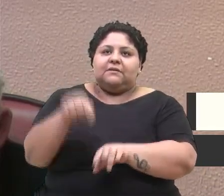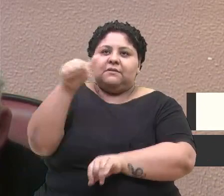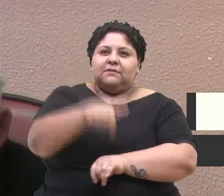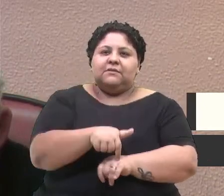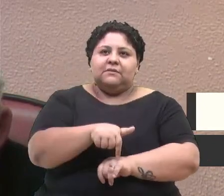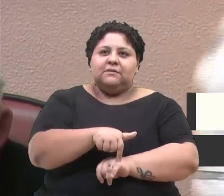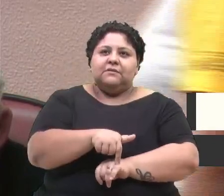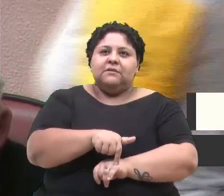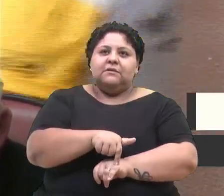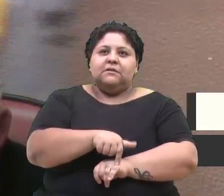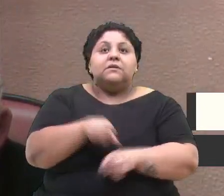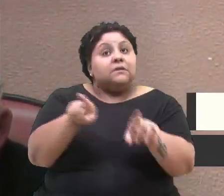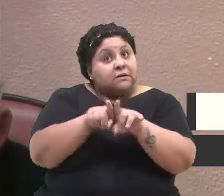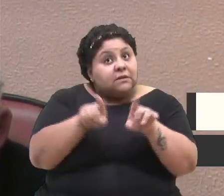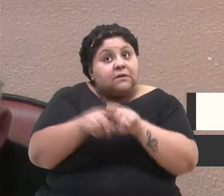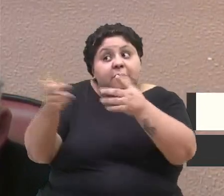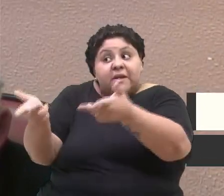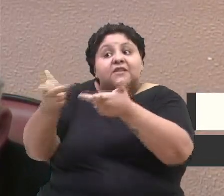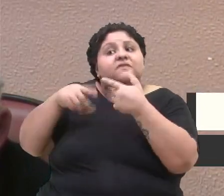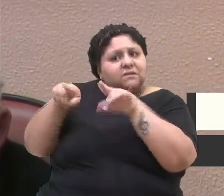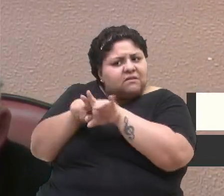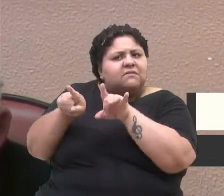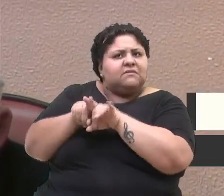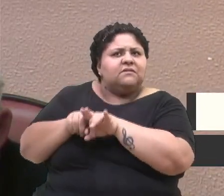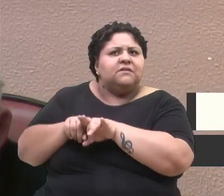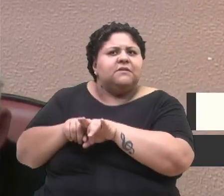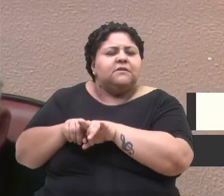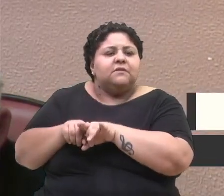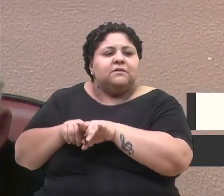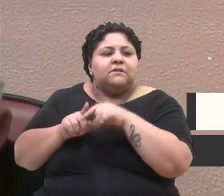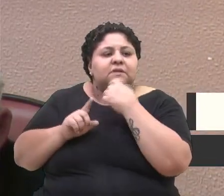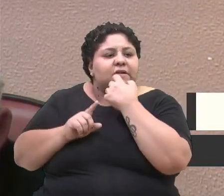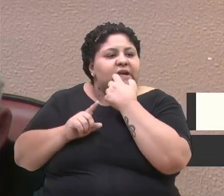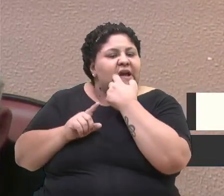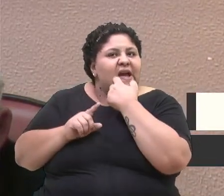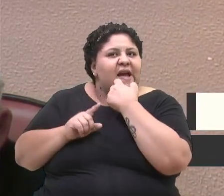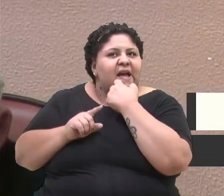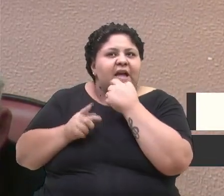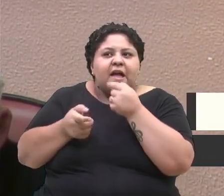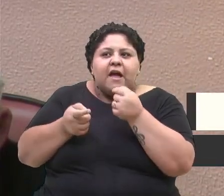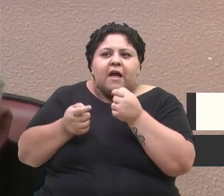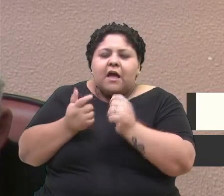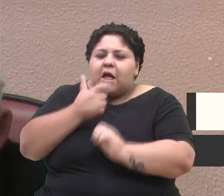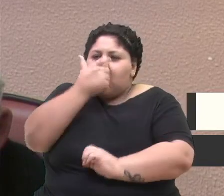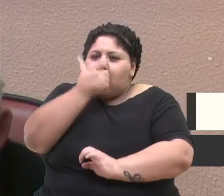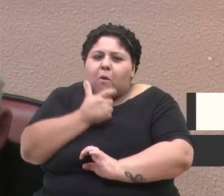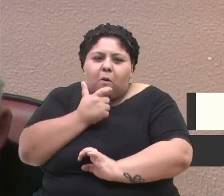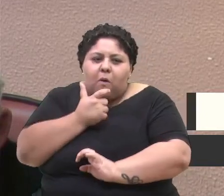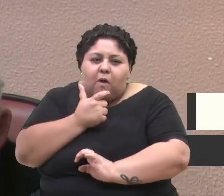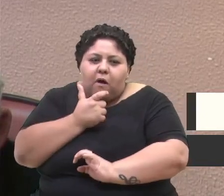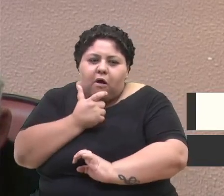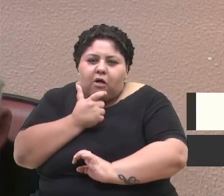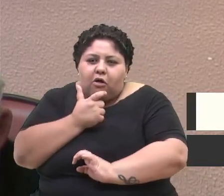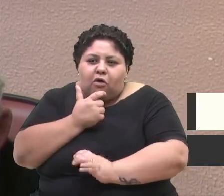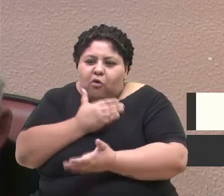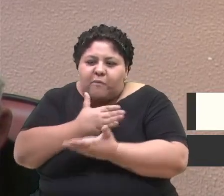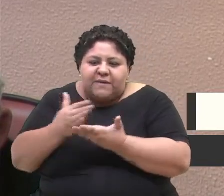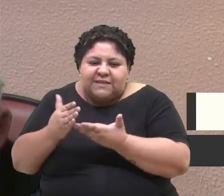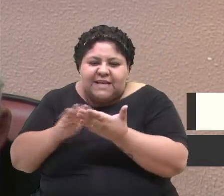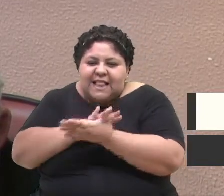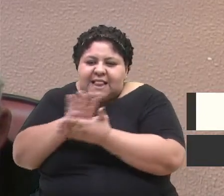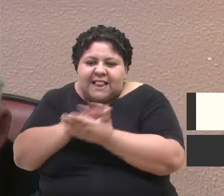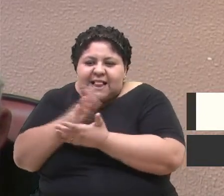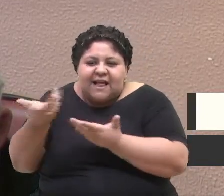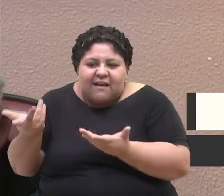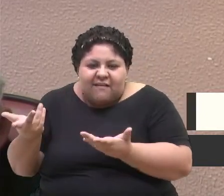lá mesmo, as visitas, vereador Rafael. Quantas visitas teve que parece que não vai surtir nada de efeito. E surtiu